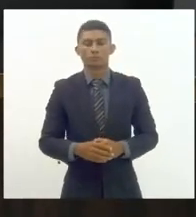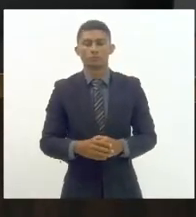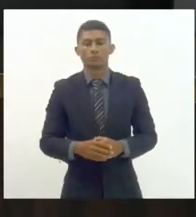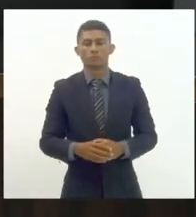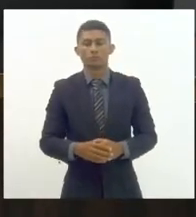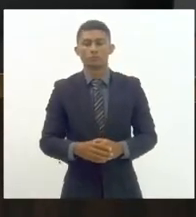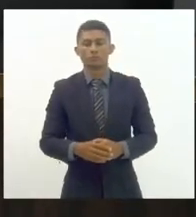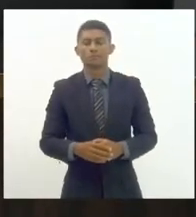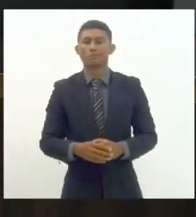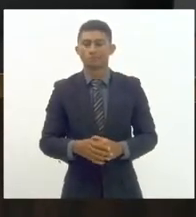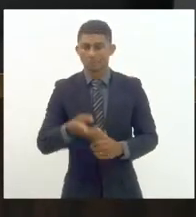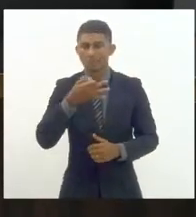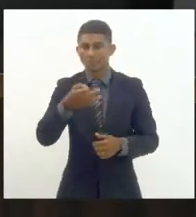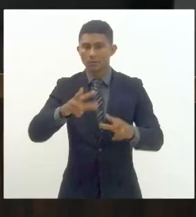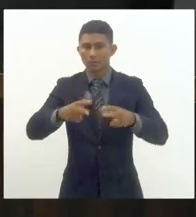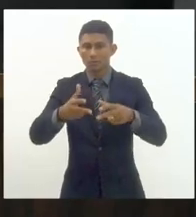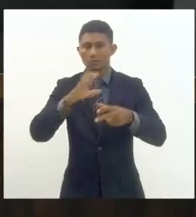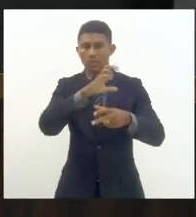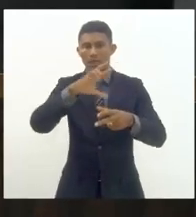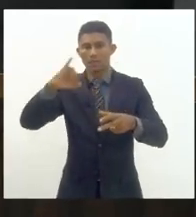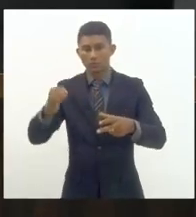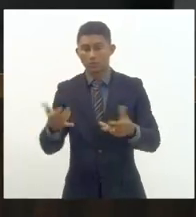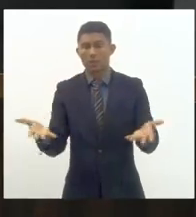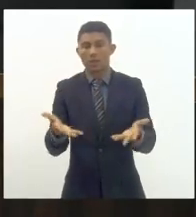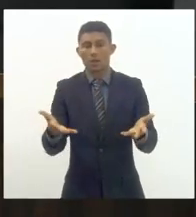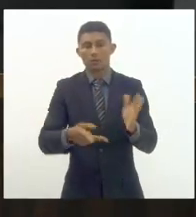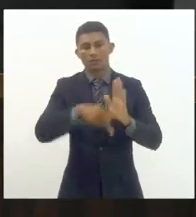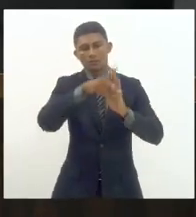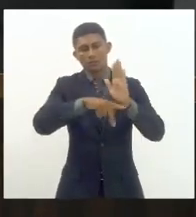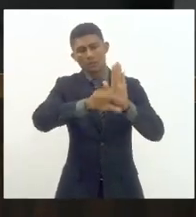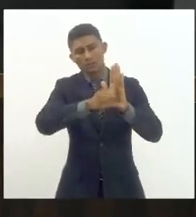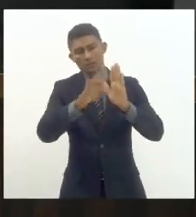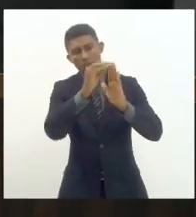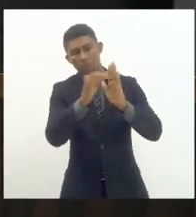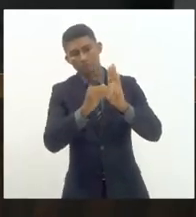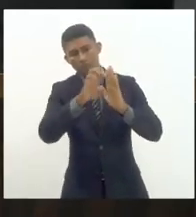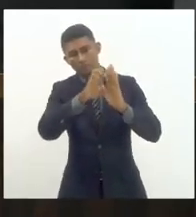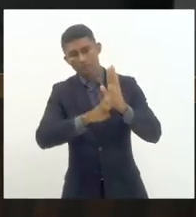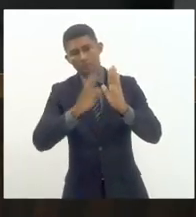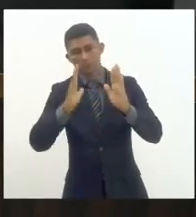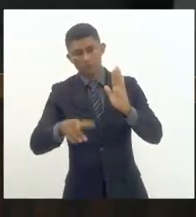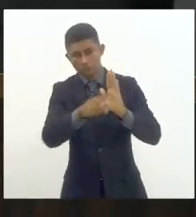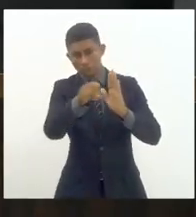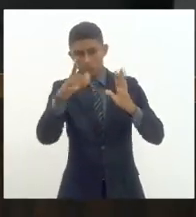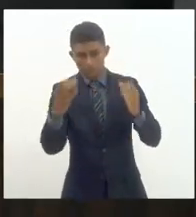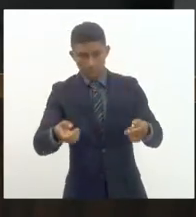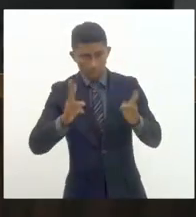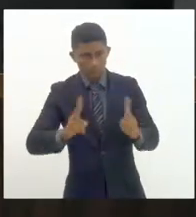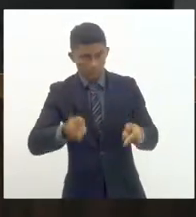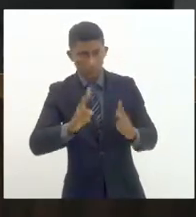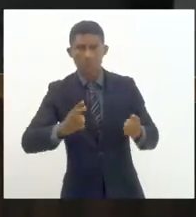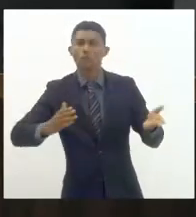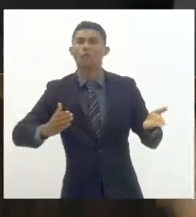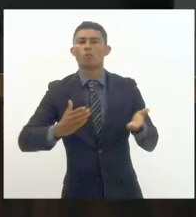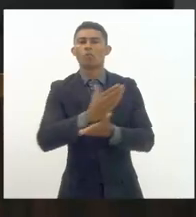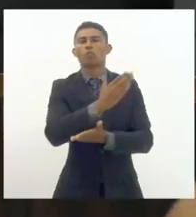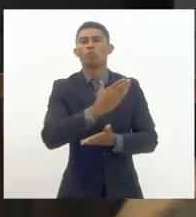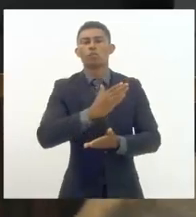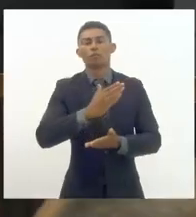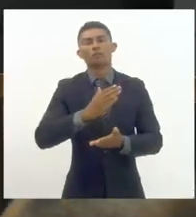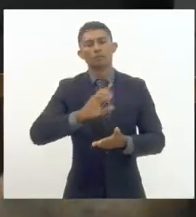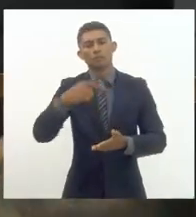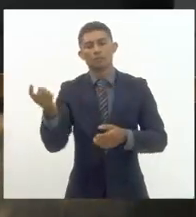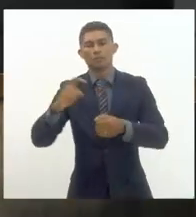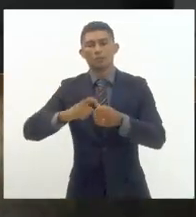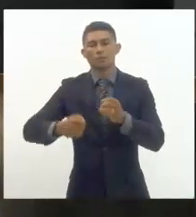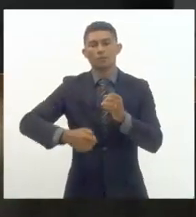parecida à Comissão de Constituição e Justiça. Em votação, projeto assim emendado. Os senhores que aprovam, como estão aprovados. Primeira, vai a redação do vencido para a